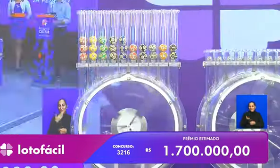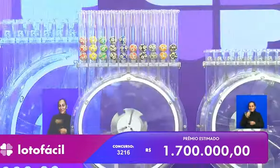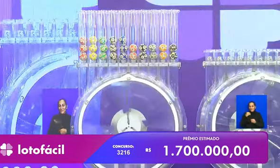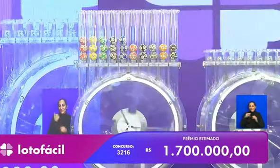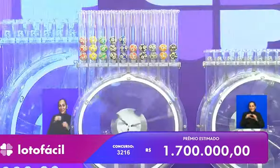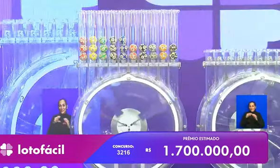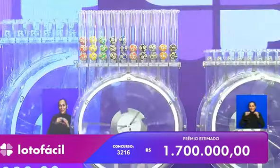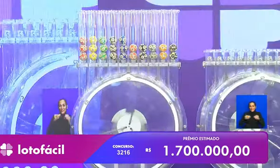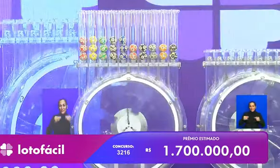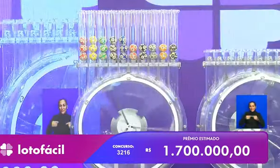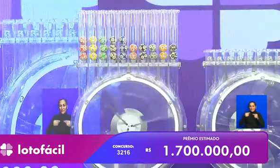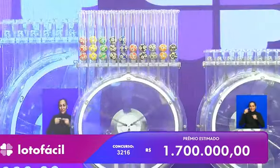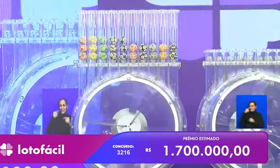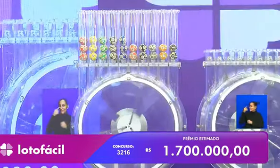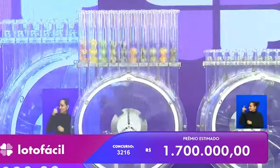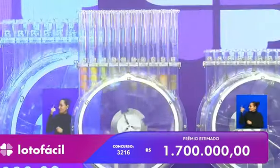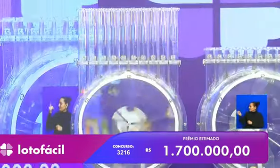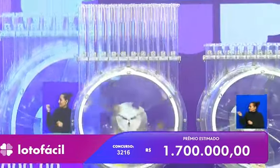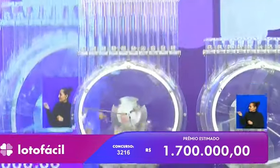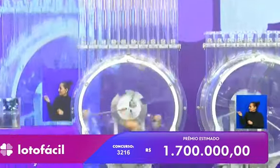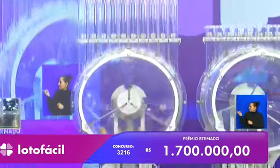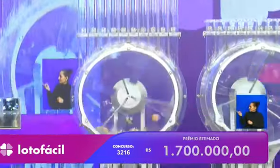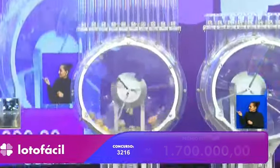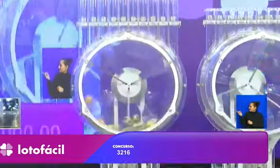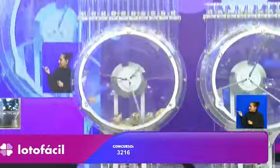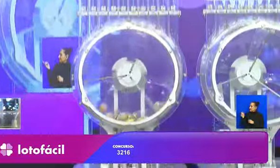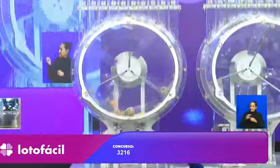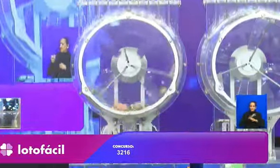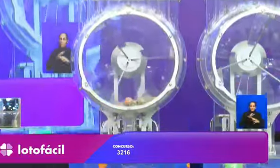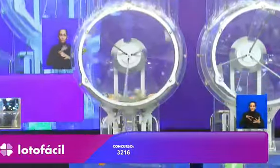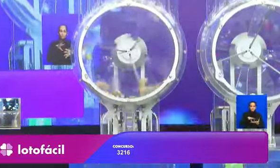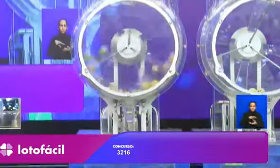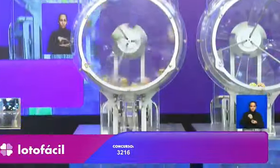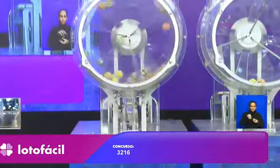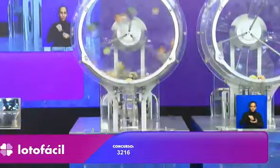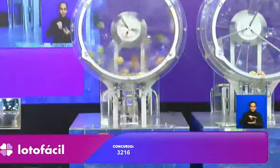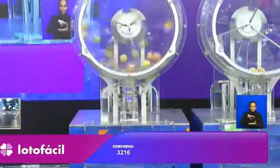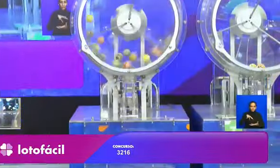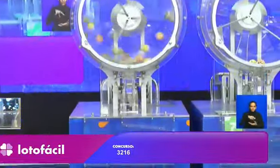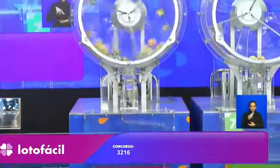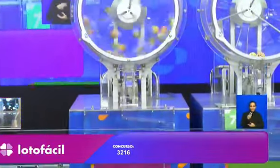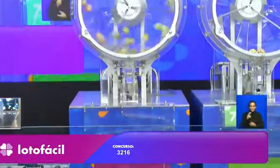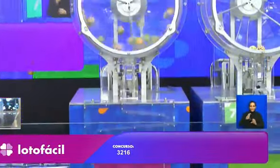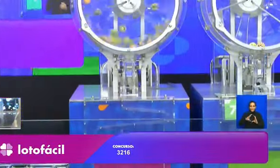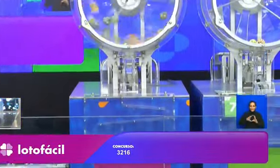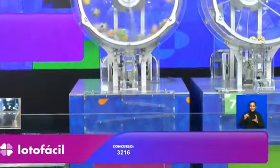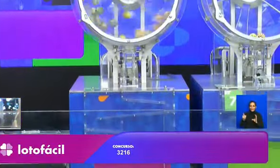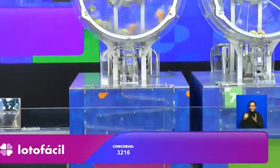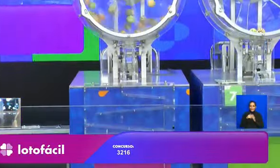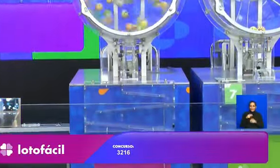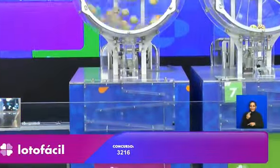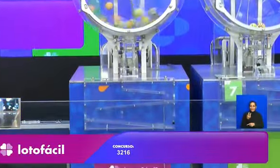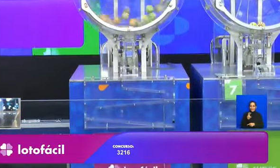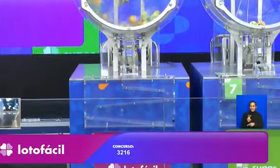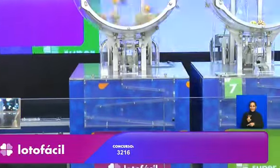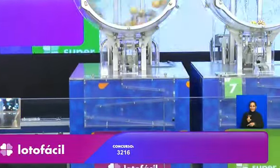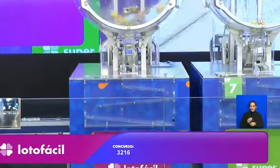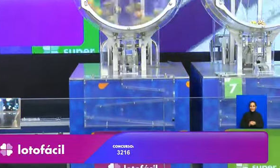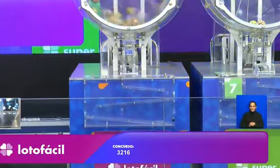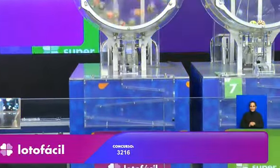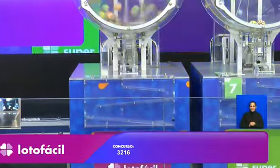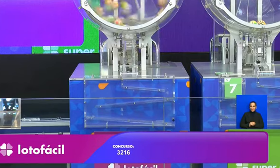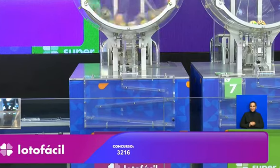bolas posicionadas, valendo. Globo carregado embaralhando 25 bolas numeradas de 0 a